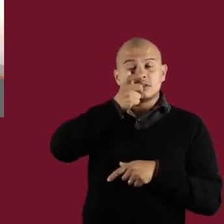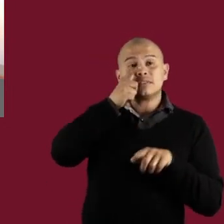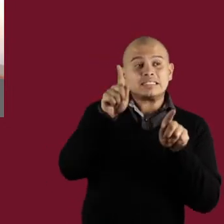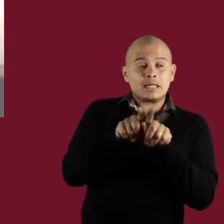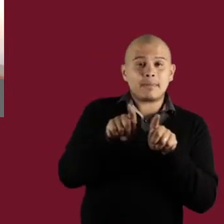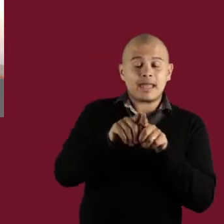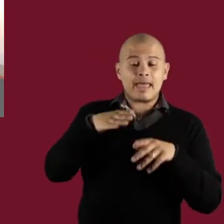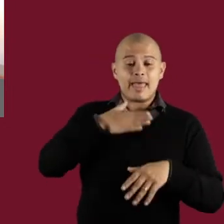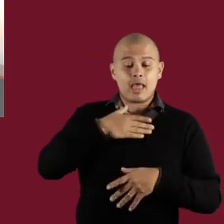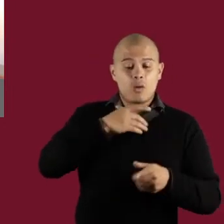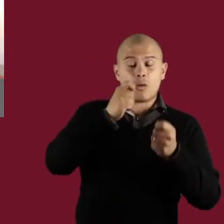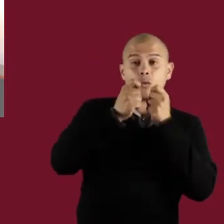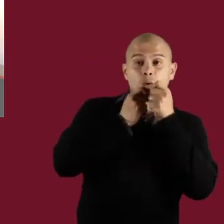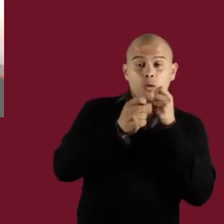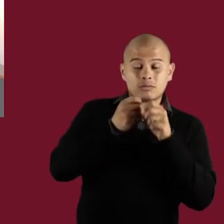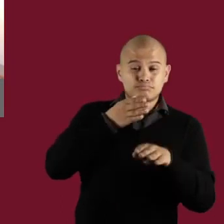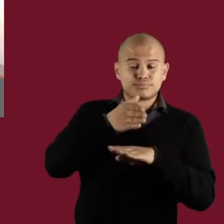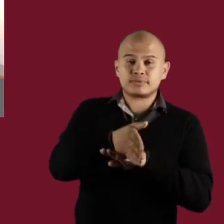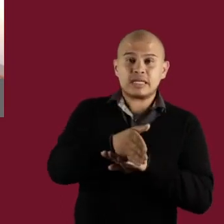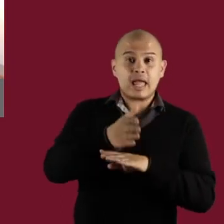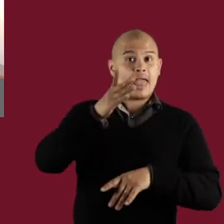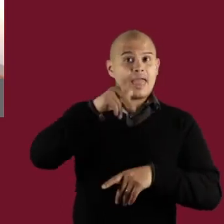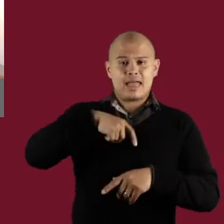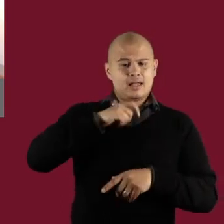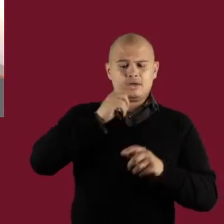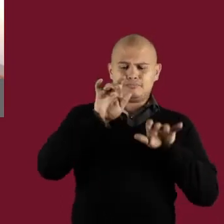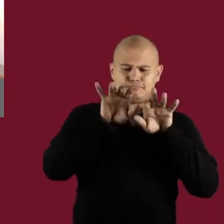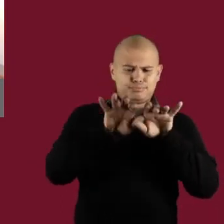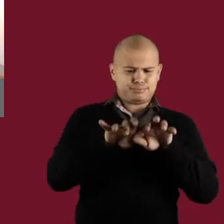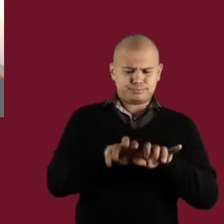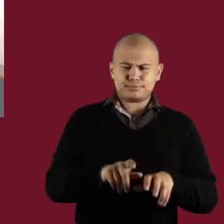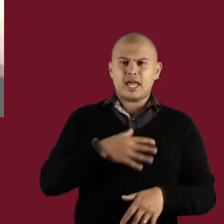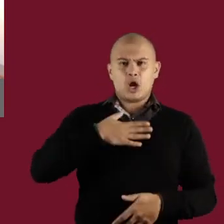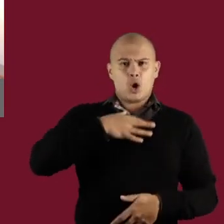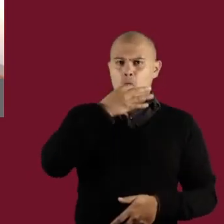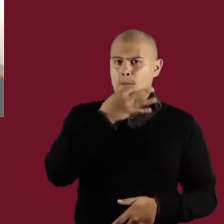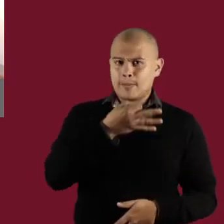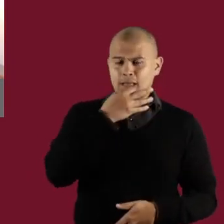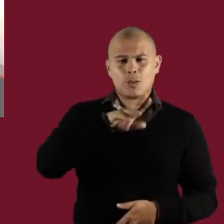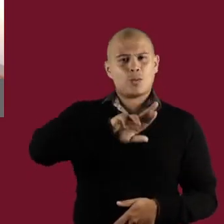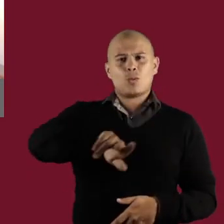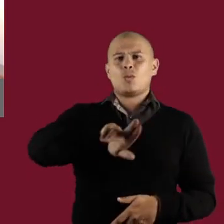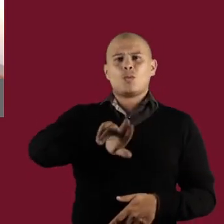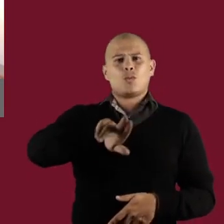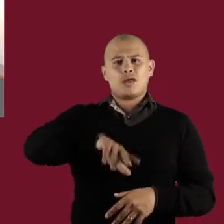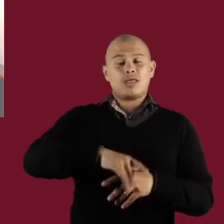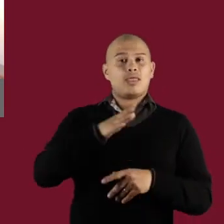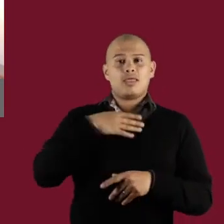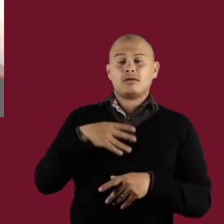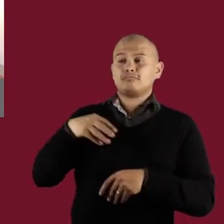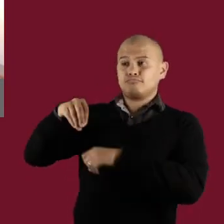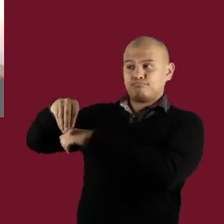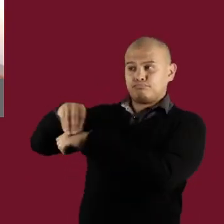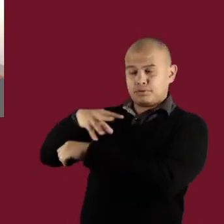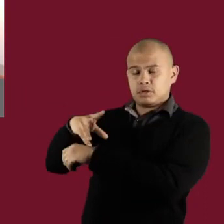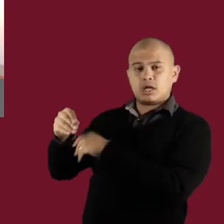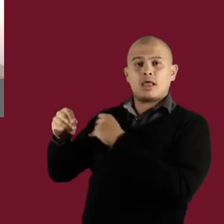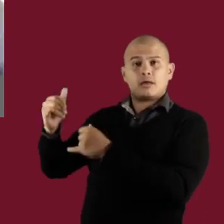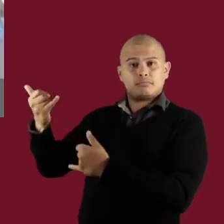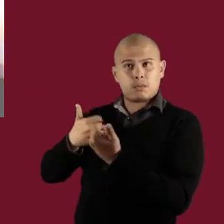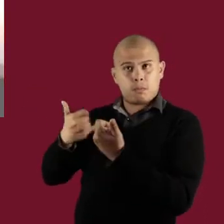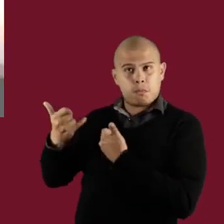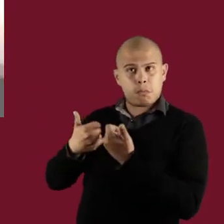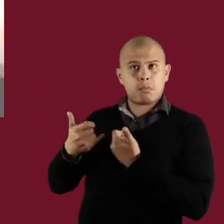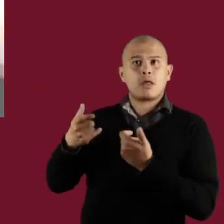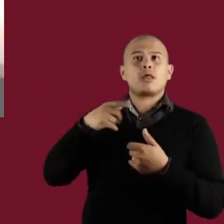opinião. A nossa notícia, ela é, como as notícias de emissoras internacionais, ela é